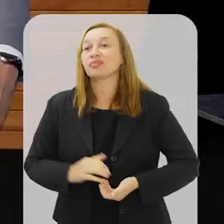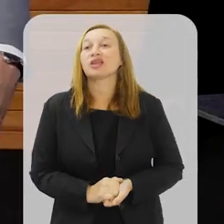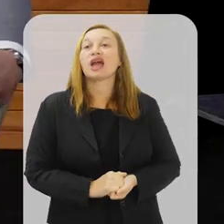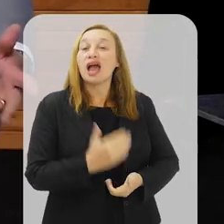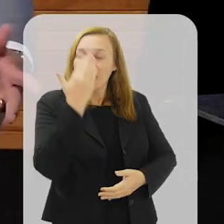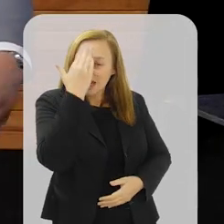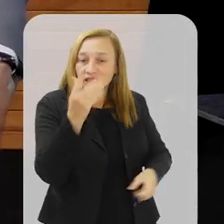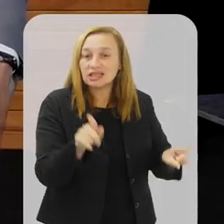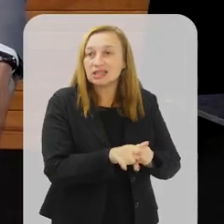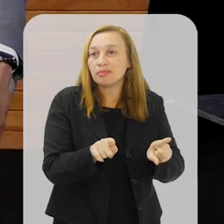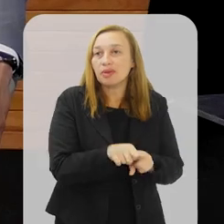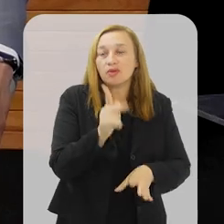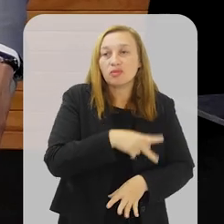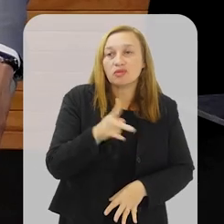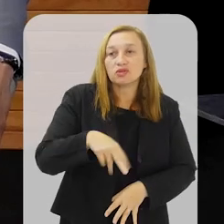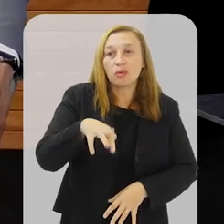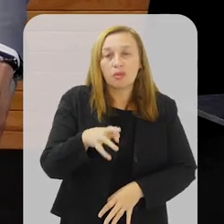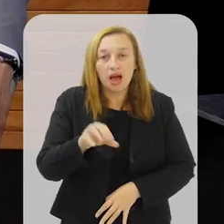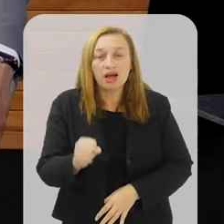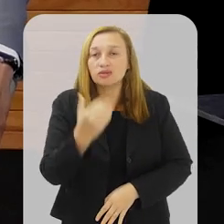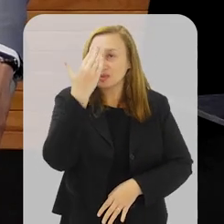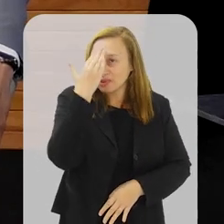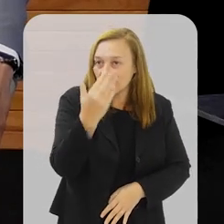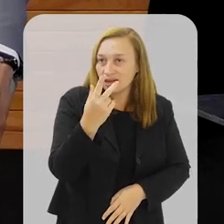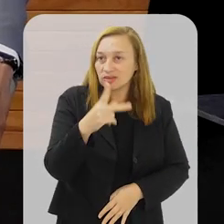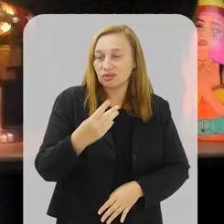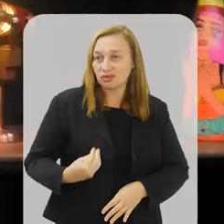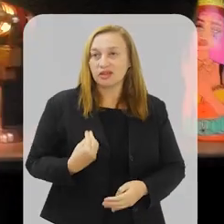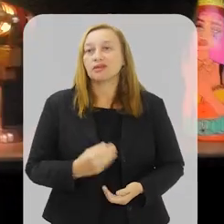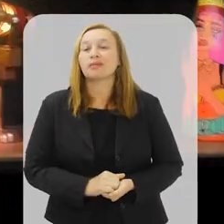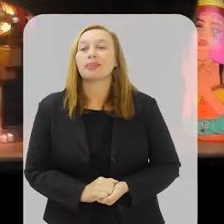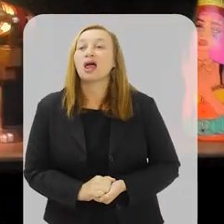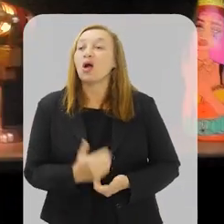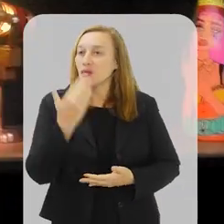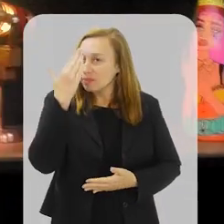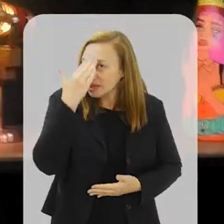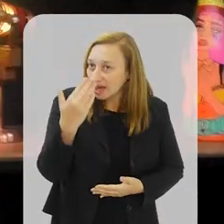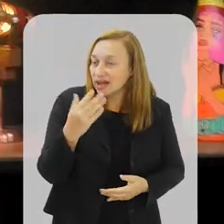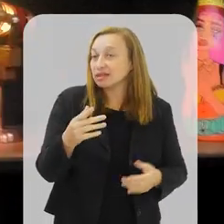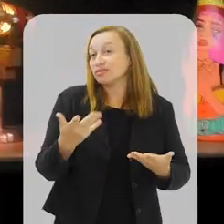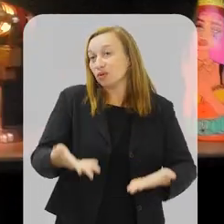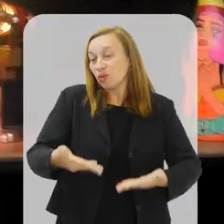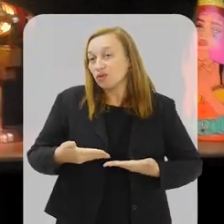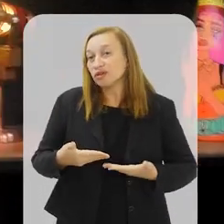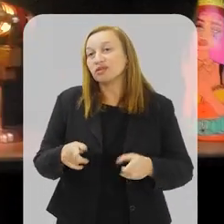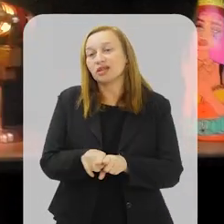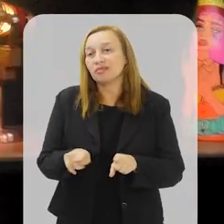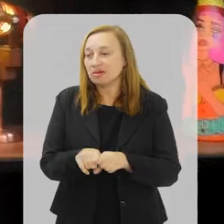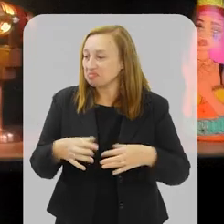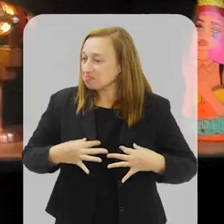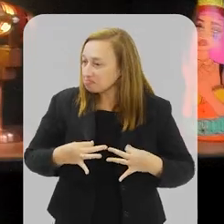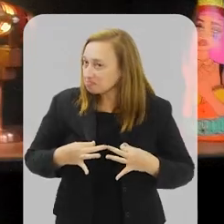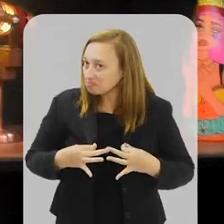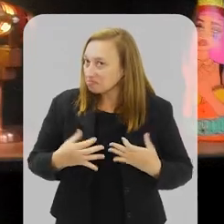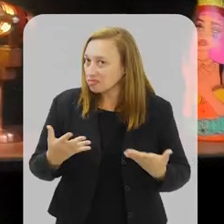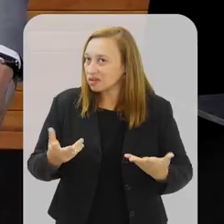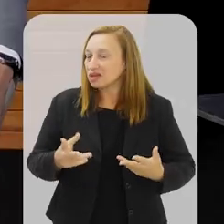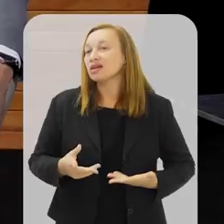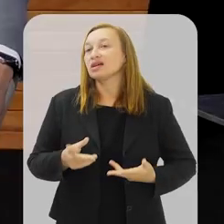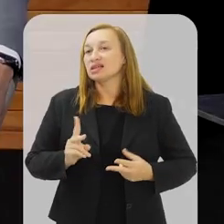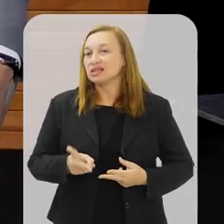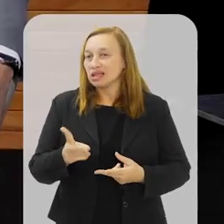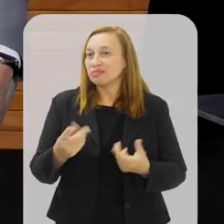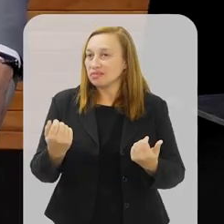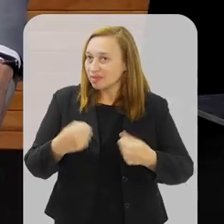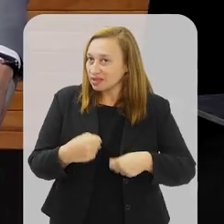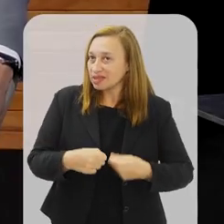programa Eu que agradeço e sempre estou à disposição Agradeço também ao professor Marcos muito obrigada pela presença Eu que agradeço o